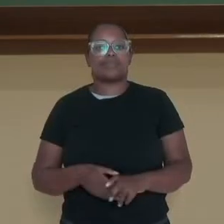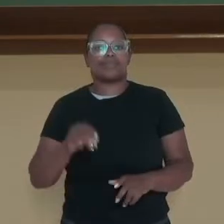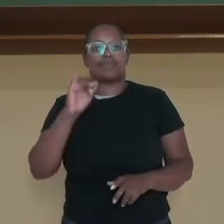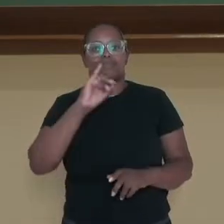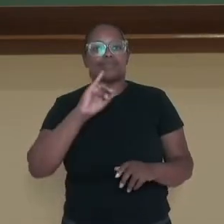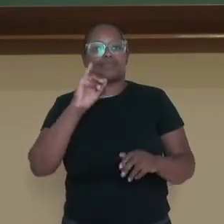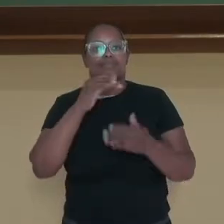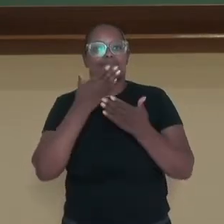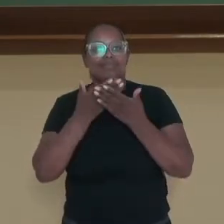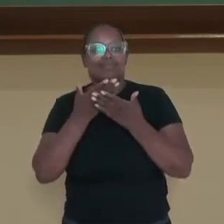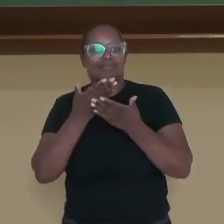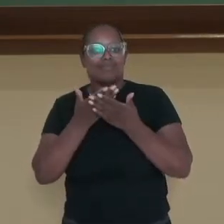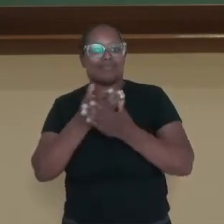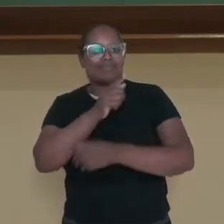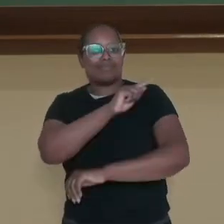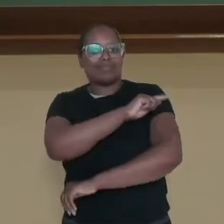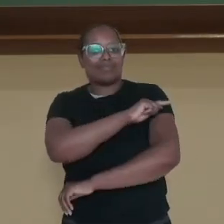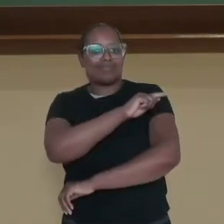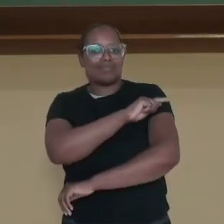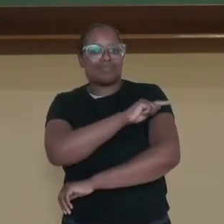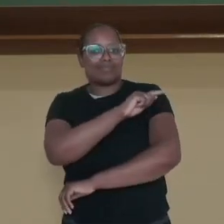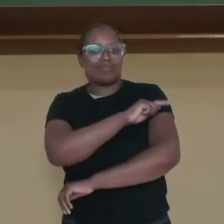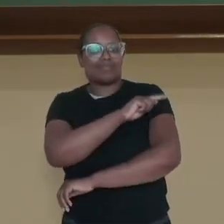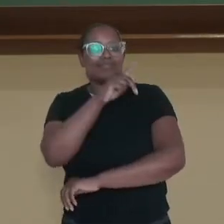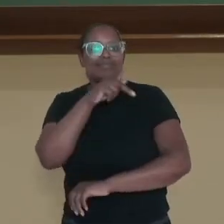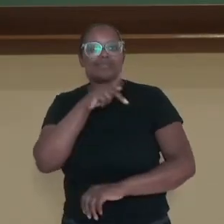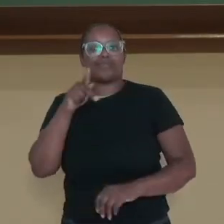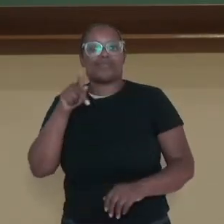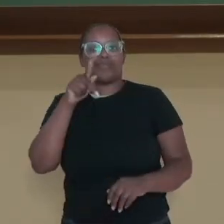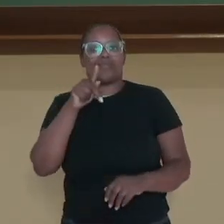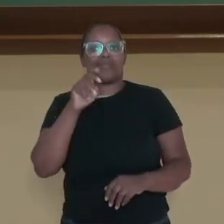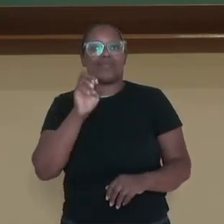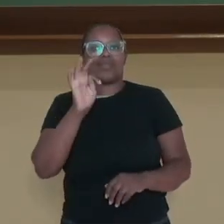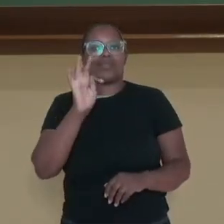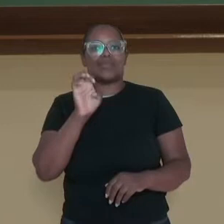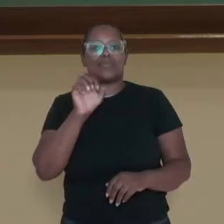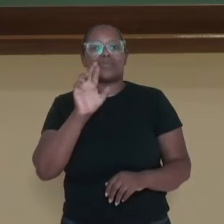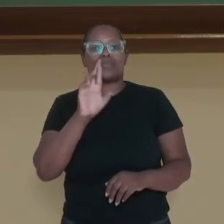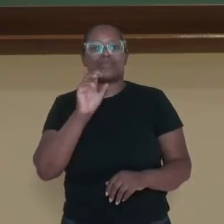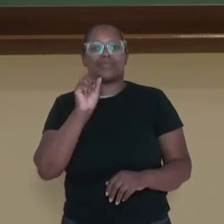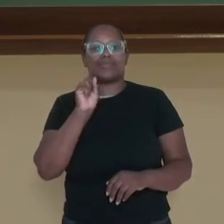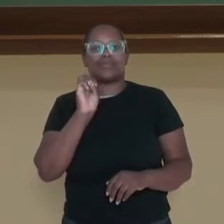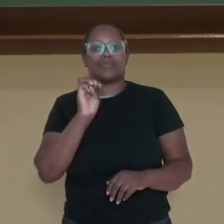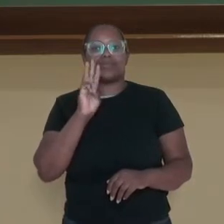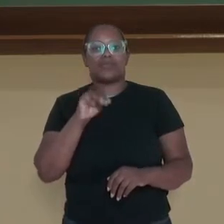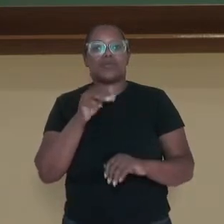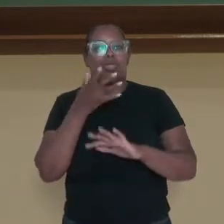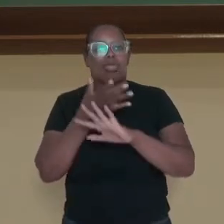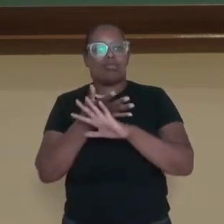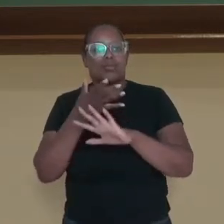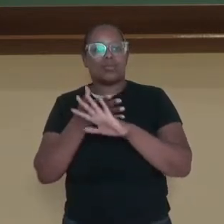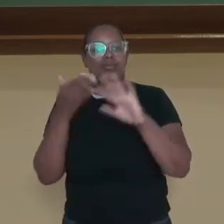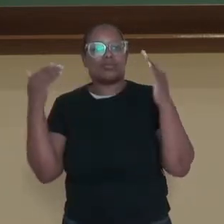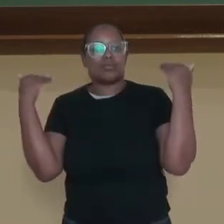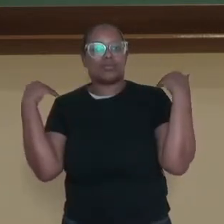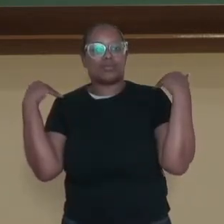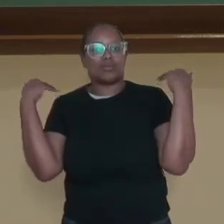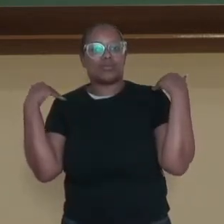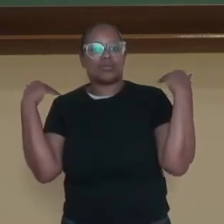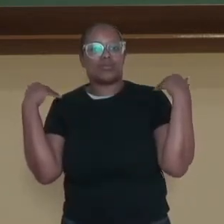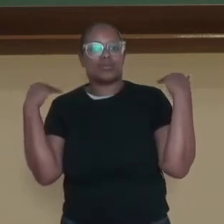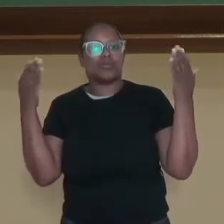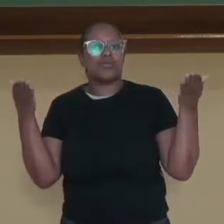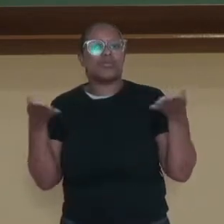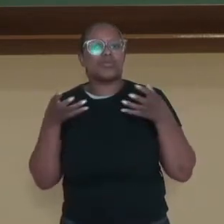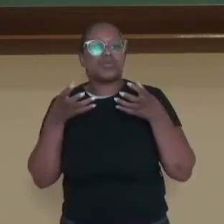Olá, pessoal do sétimo ano. Eu sou o professor Peterson, da disciplina de Educação Física. E hoje eu quero conversar com vocês sobre um grupo